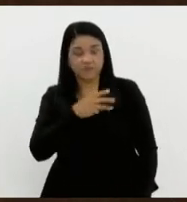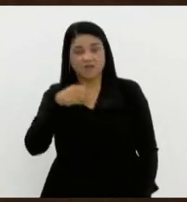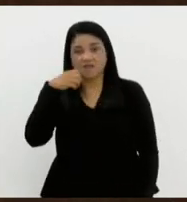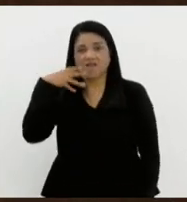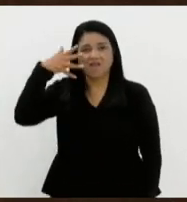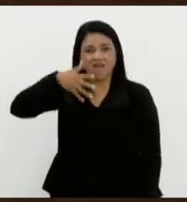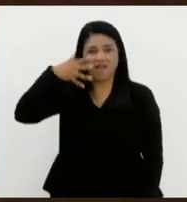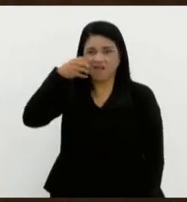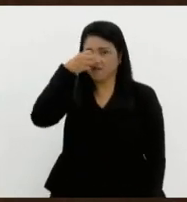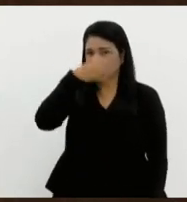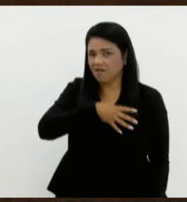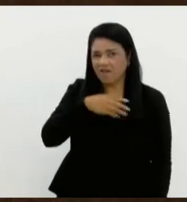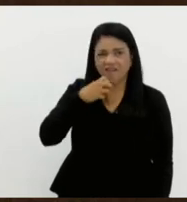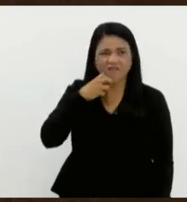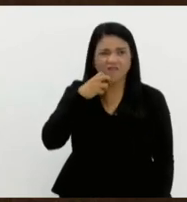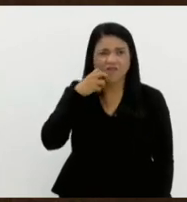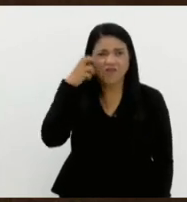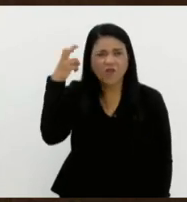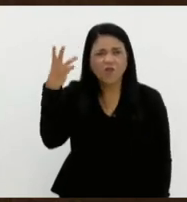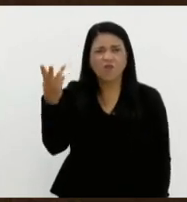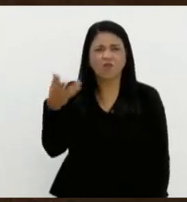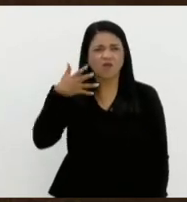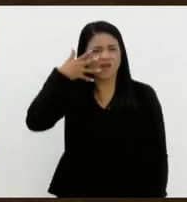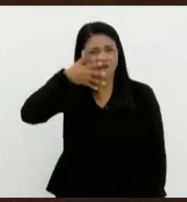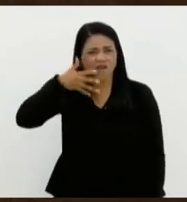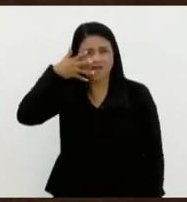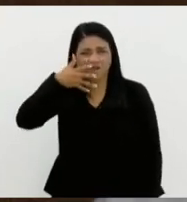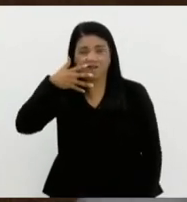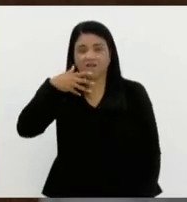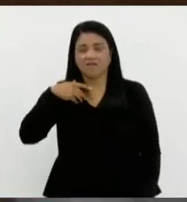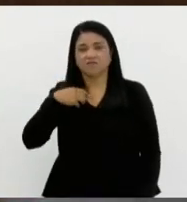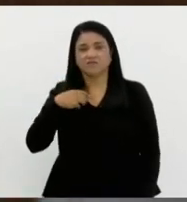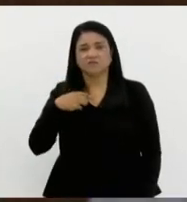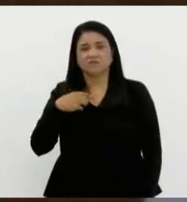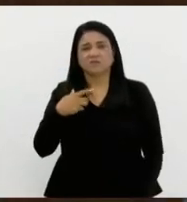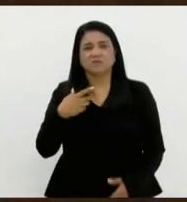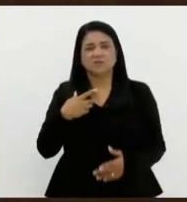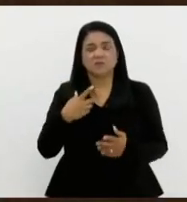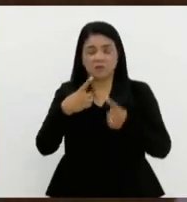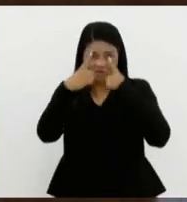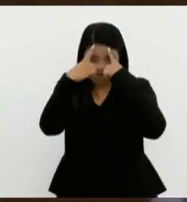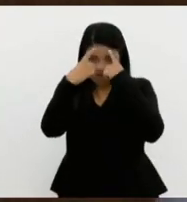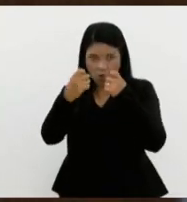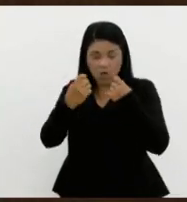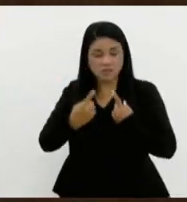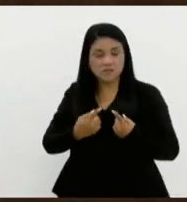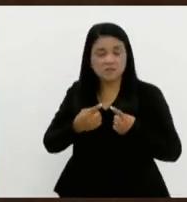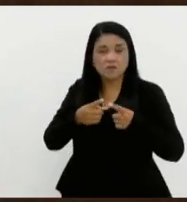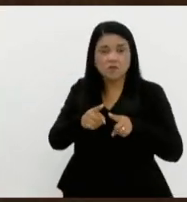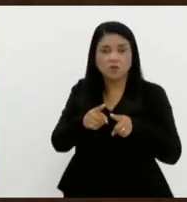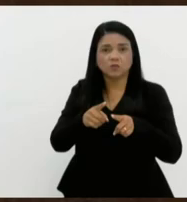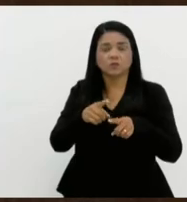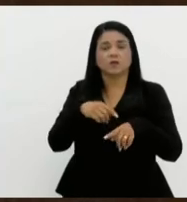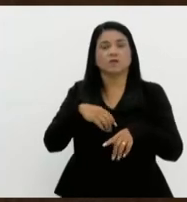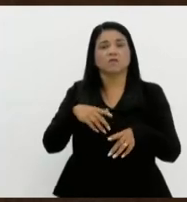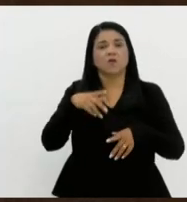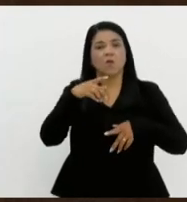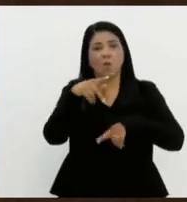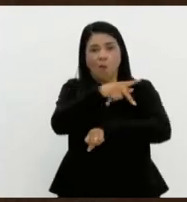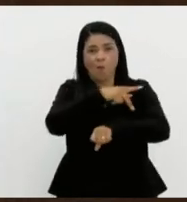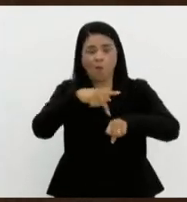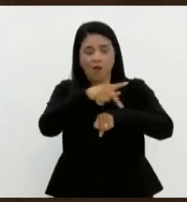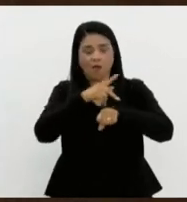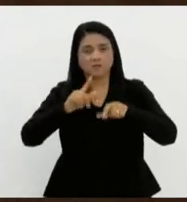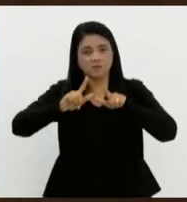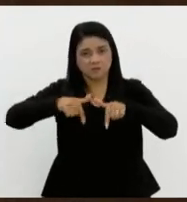e vergonhosa, e que é uma agressão contra o Estado de Israel e o povo judeu.